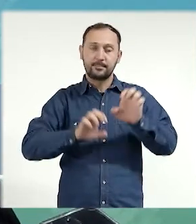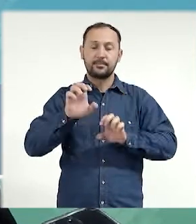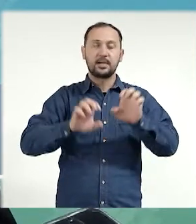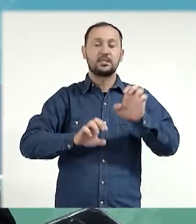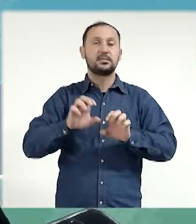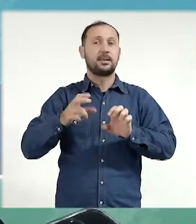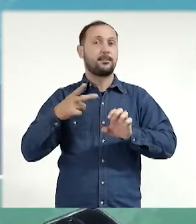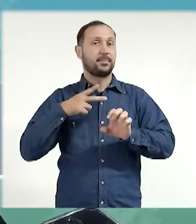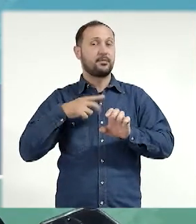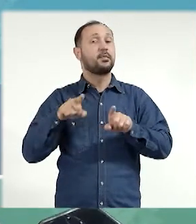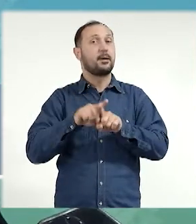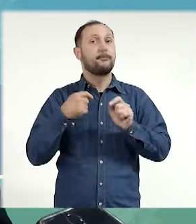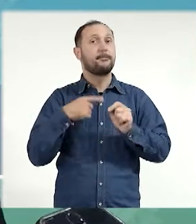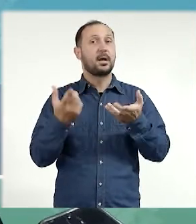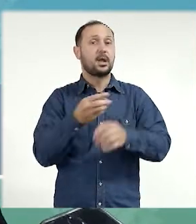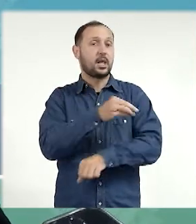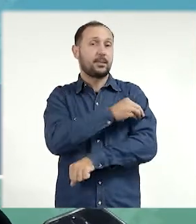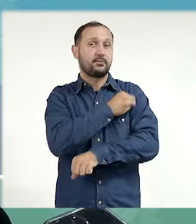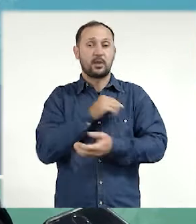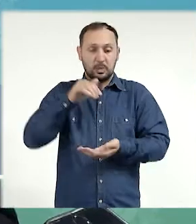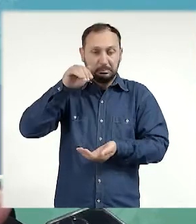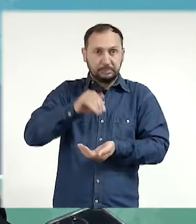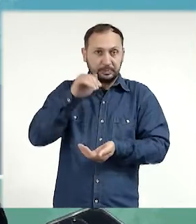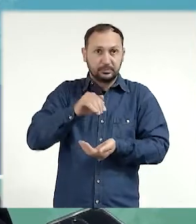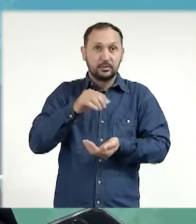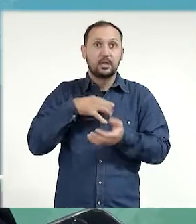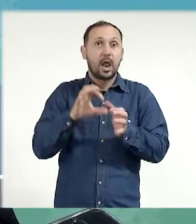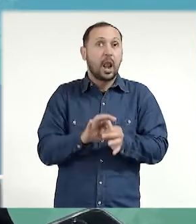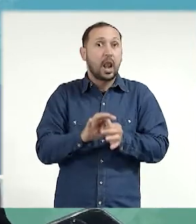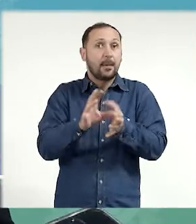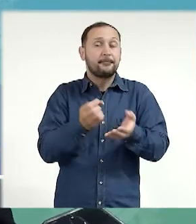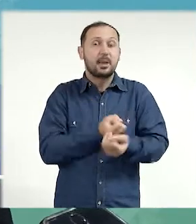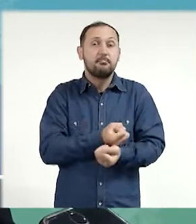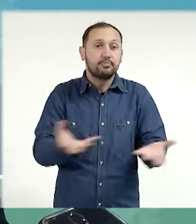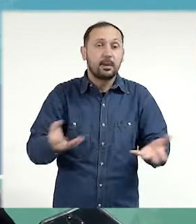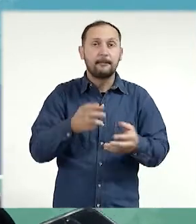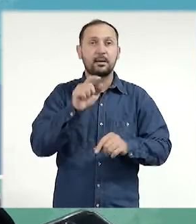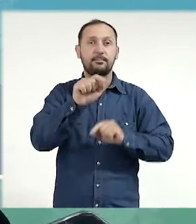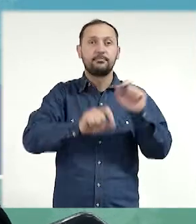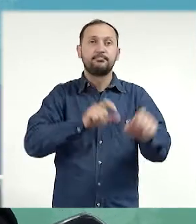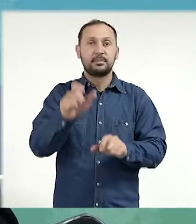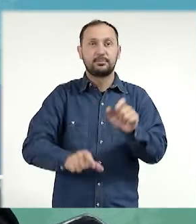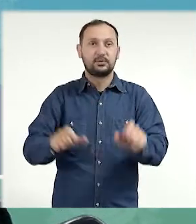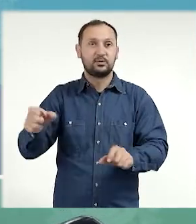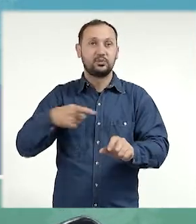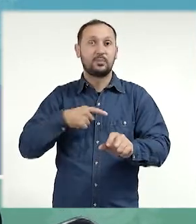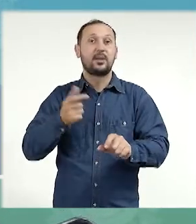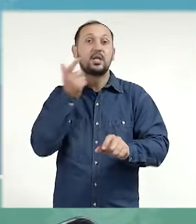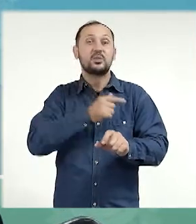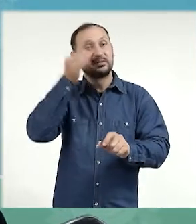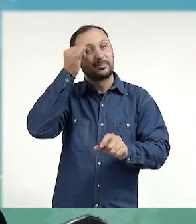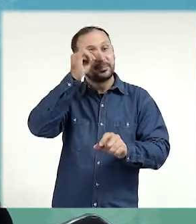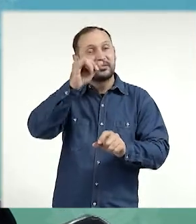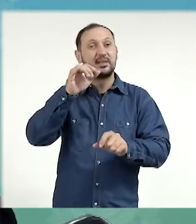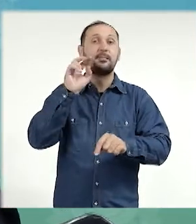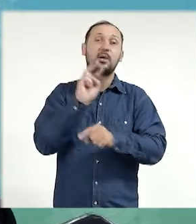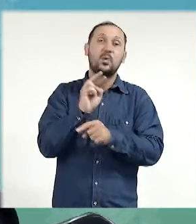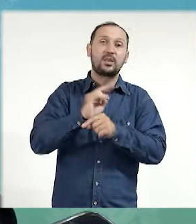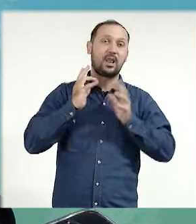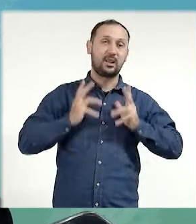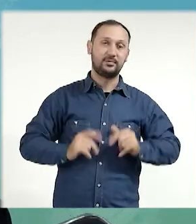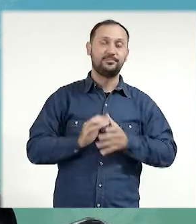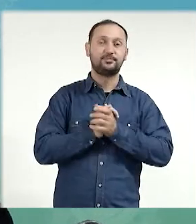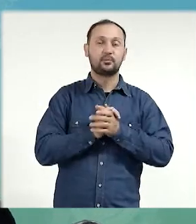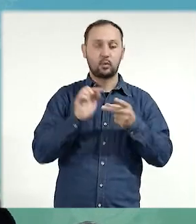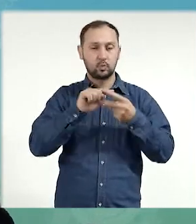empresas privadas forneçam álcool em gel para as pessoas terem acesso a isso, justamente é a prevenção de